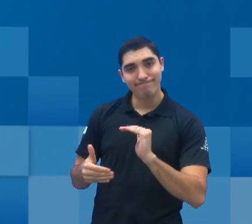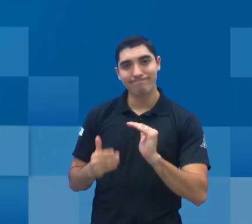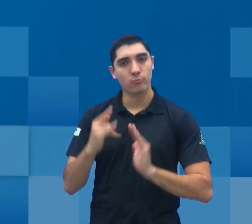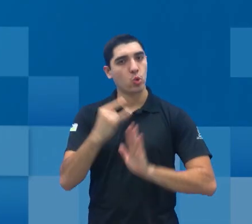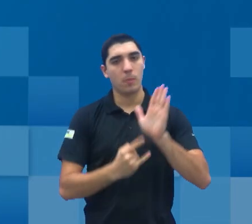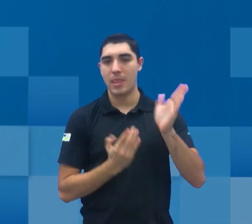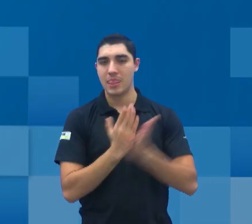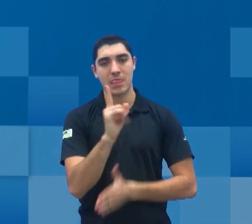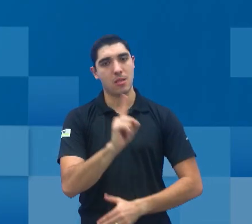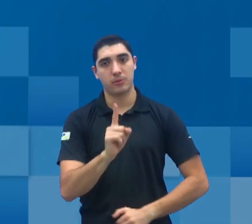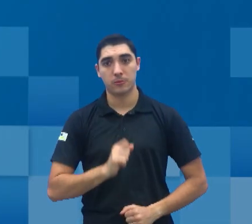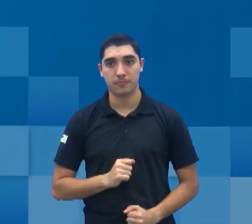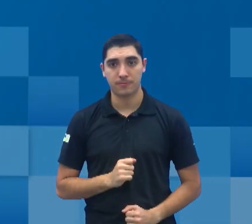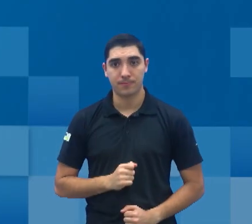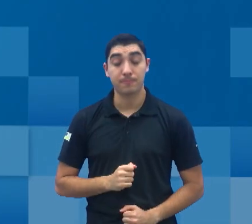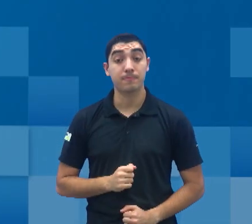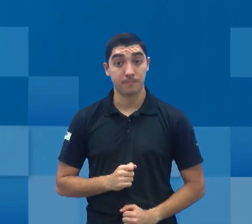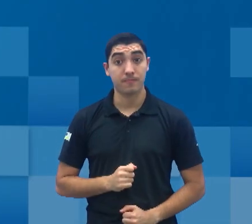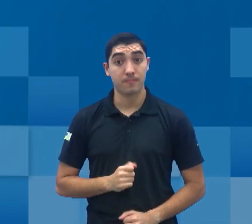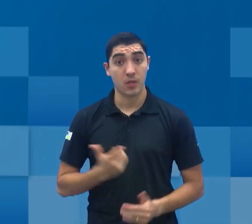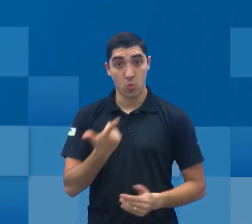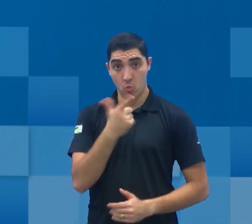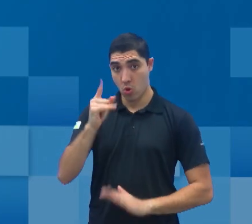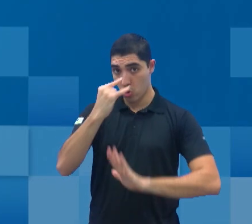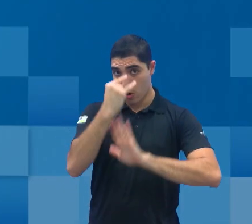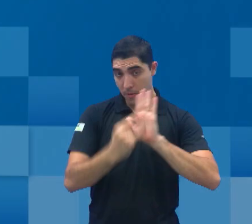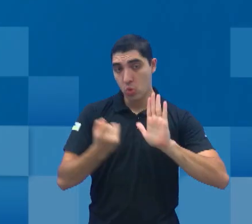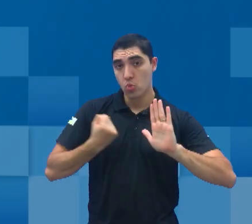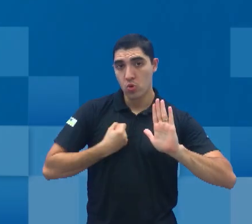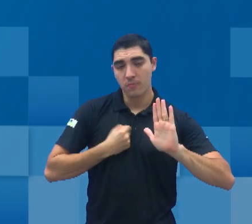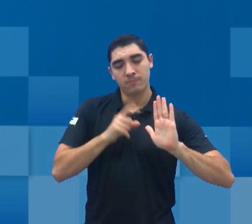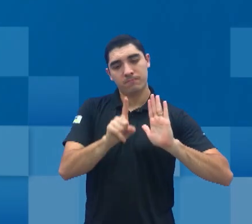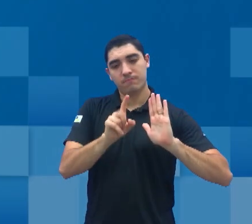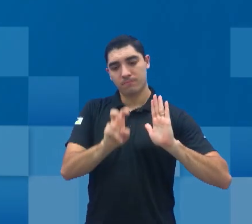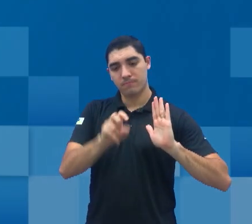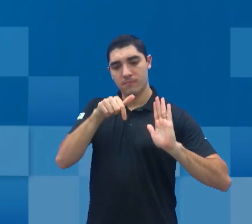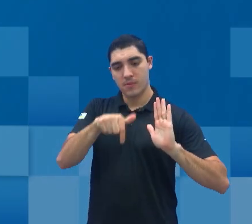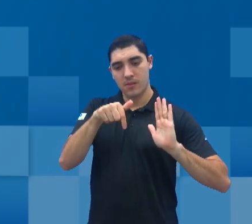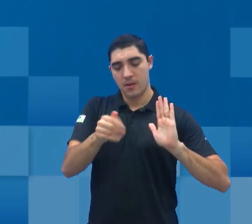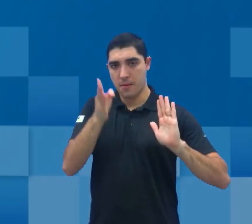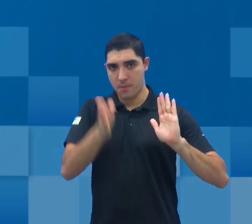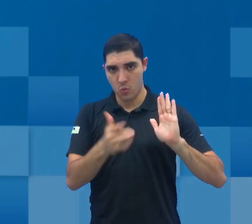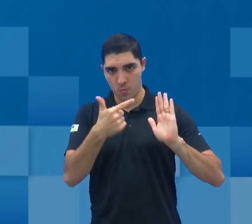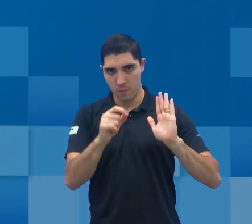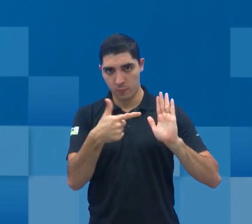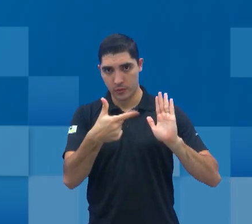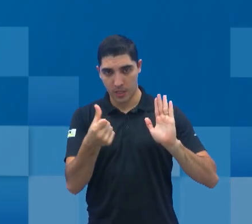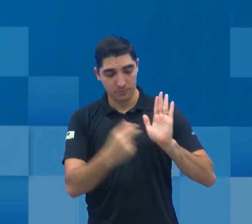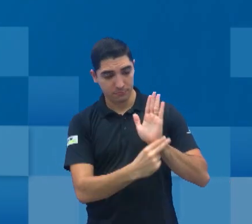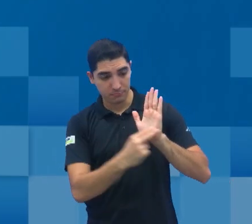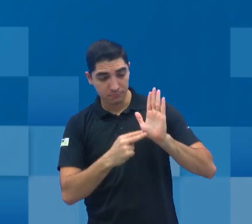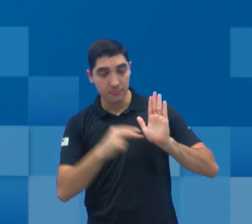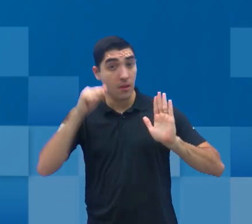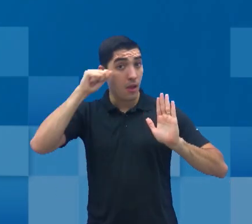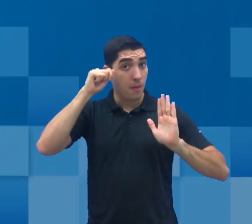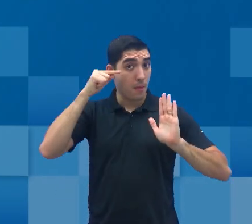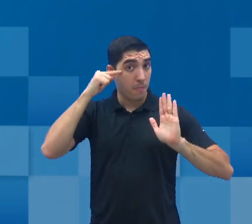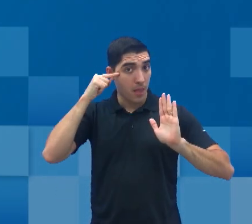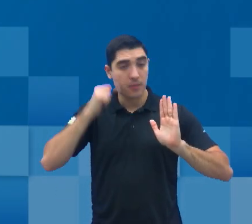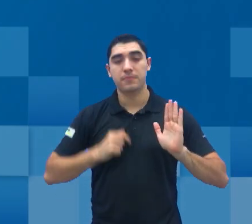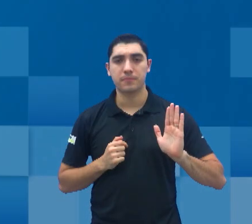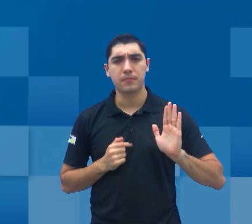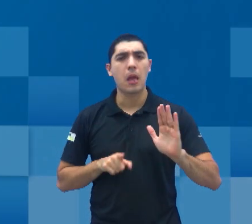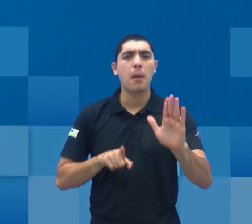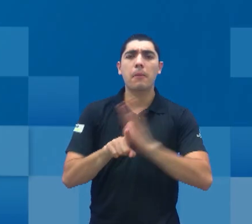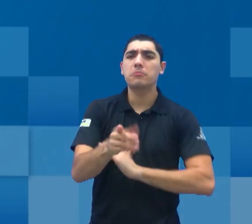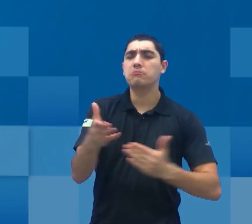rejeitado. Em votação, o requerimento de número 1577/2006, autoria da vereadora Amélia Naomi. Consulta